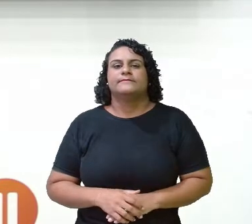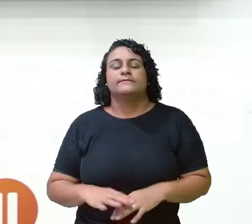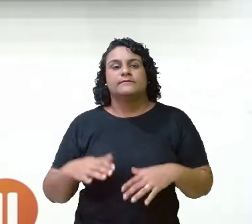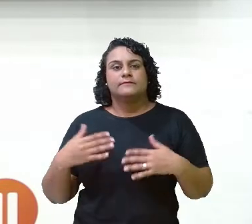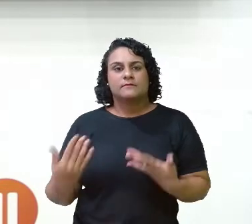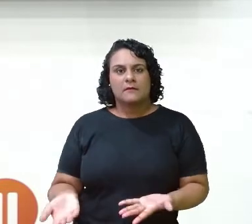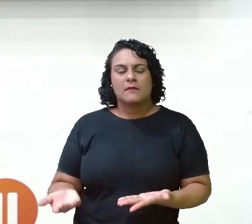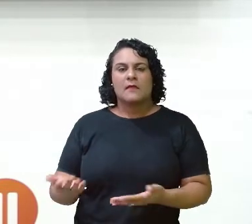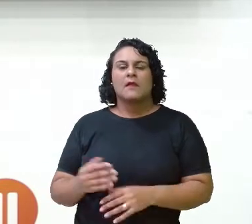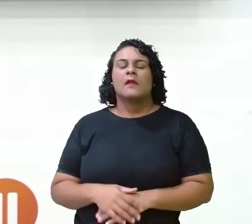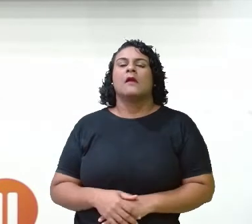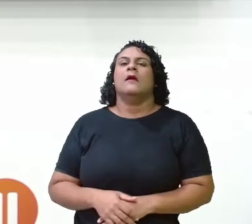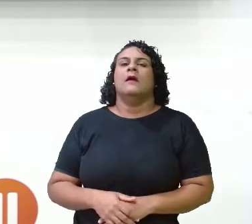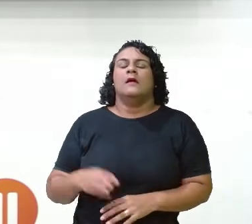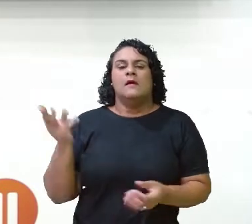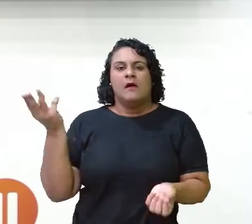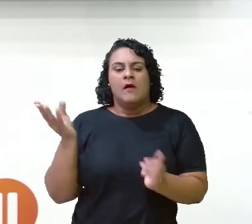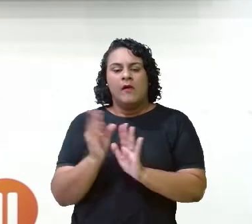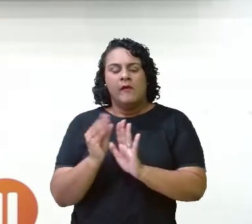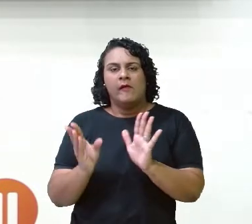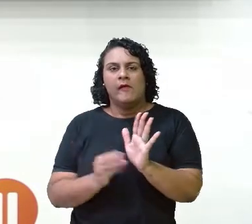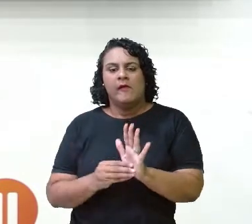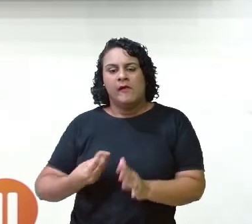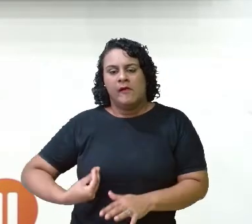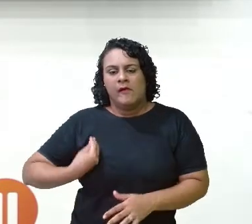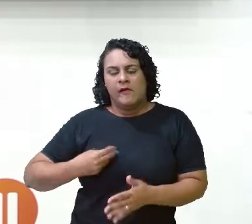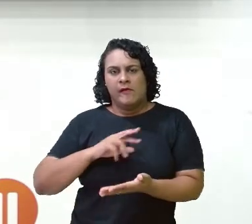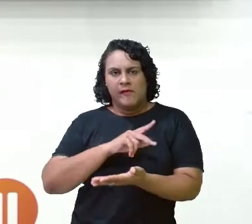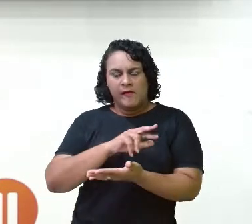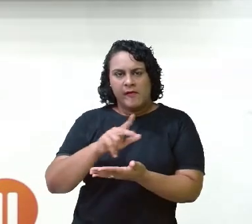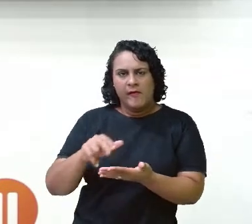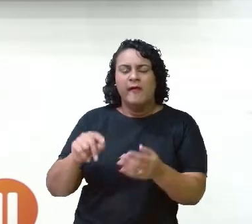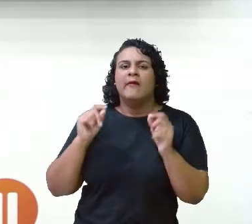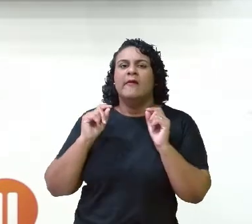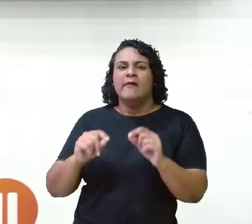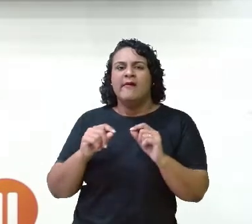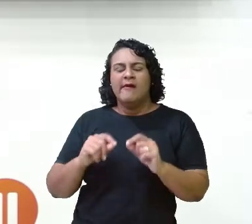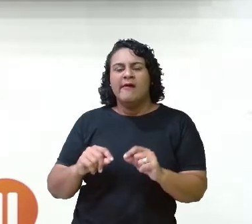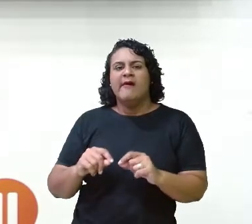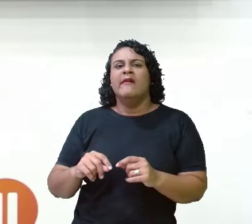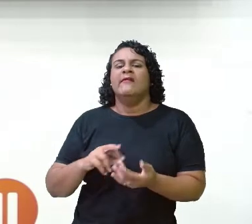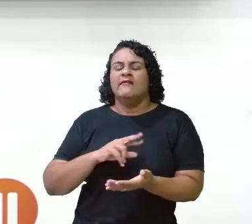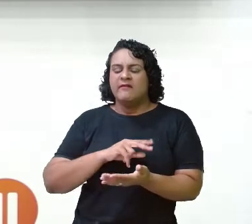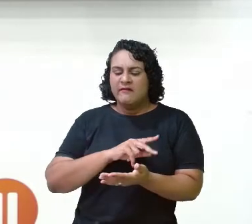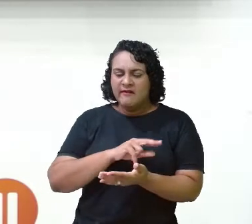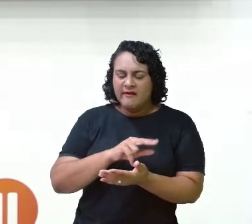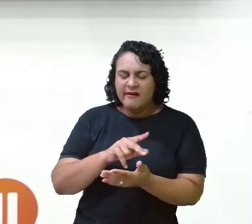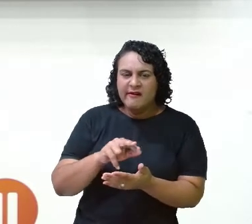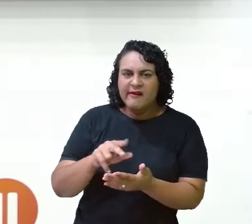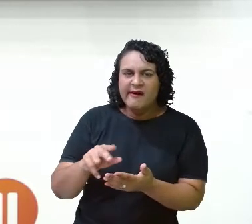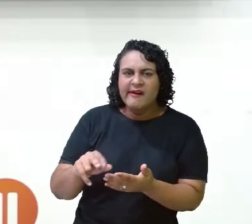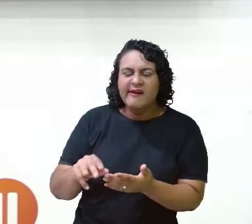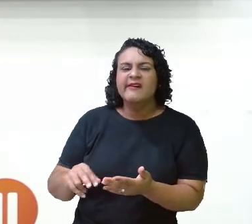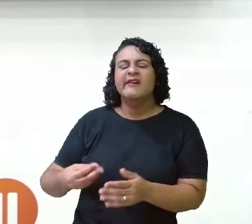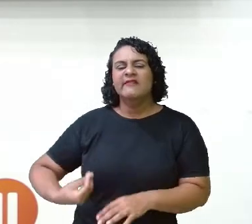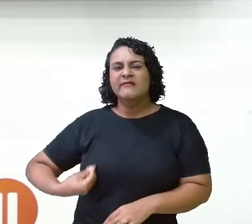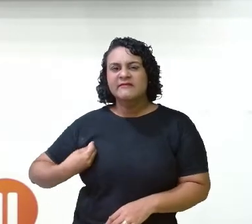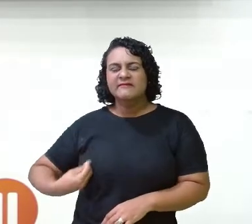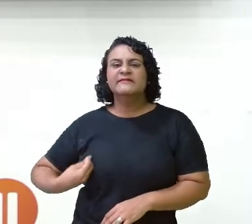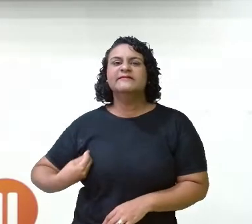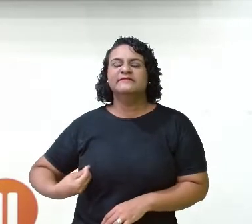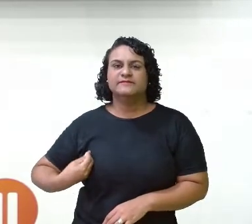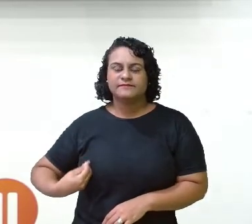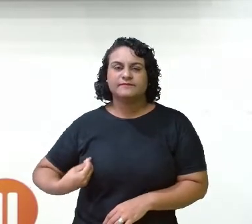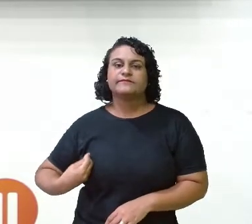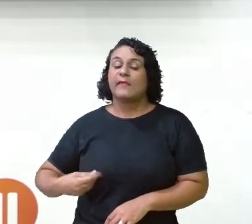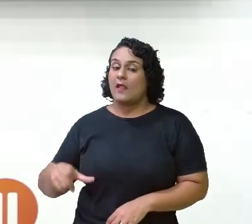de biodiversidade, a gente está falando nada mais, nada menos do que a variação de espécies de seres vivos